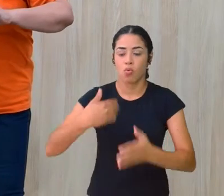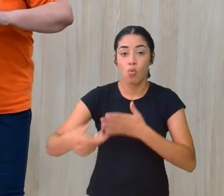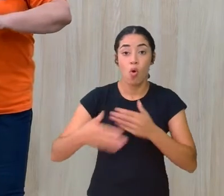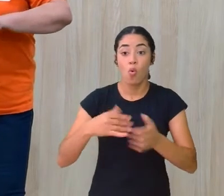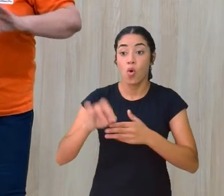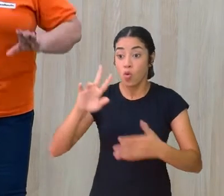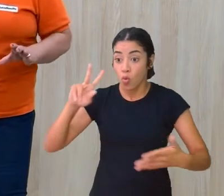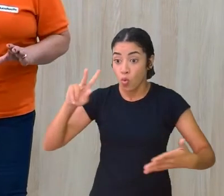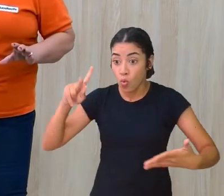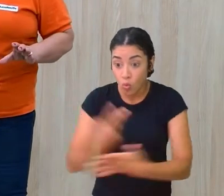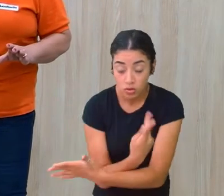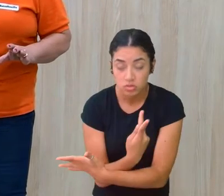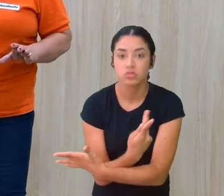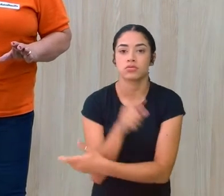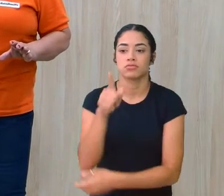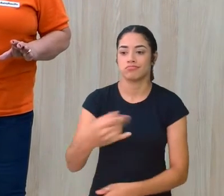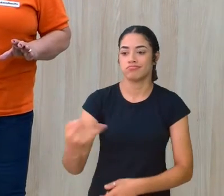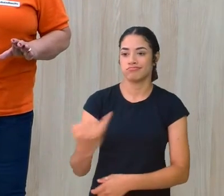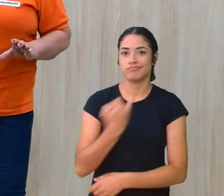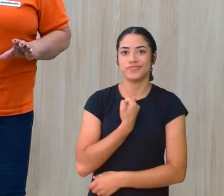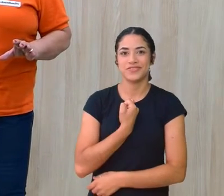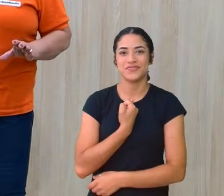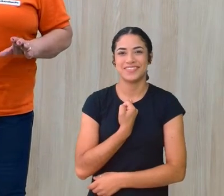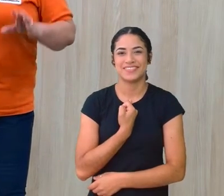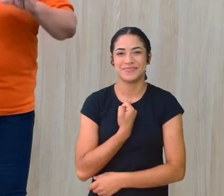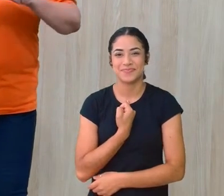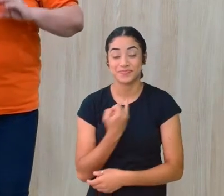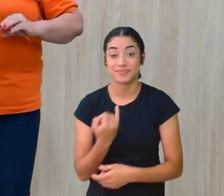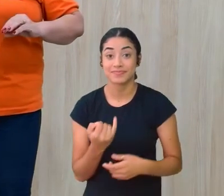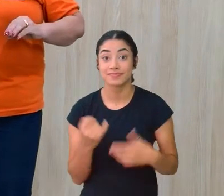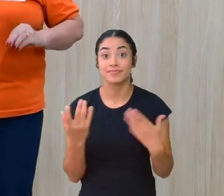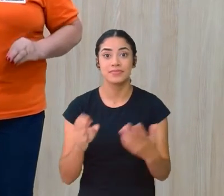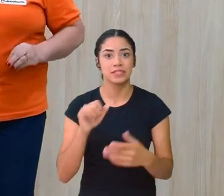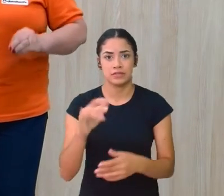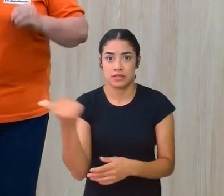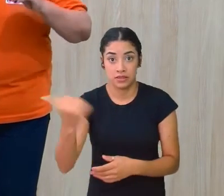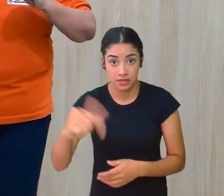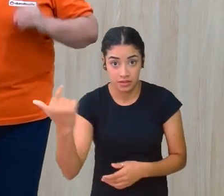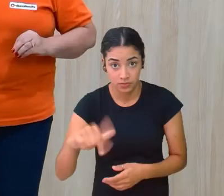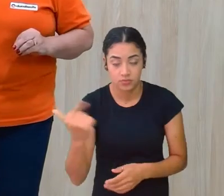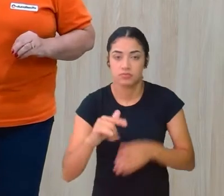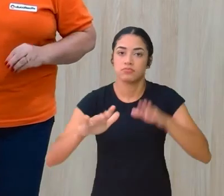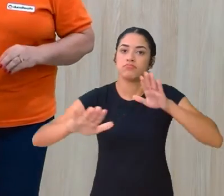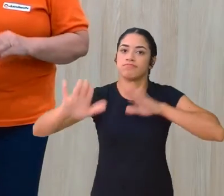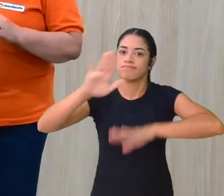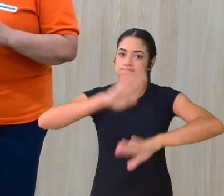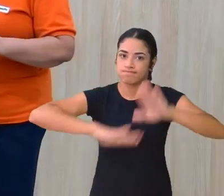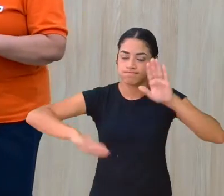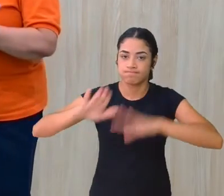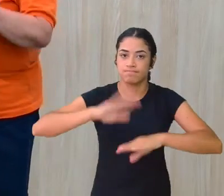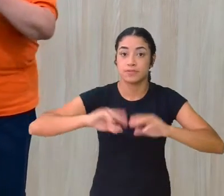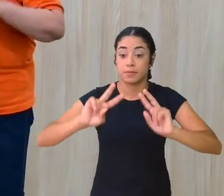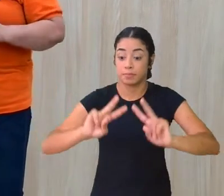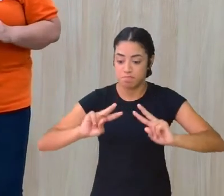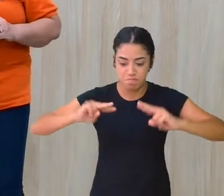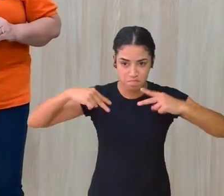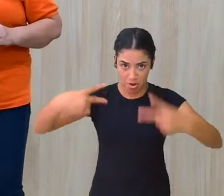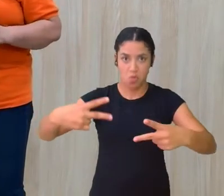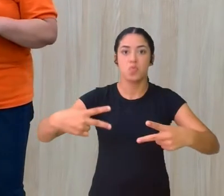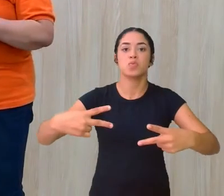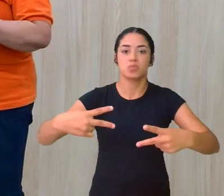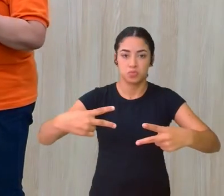venha acontecer de anormalidade aí na nossa casa. Mas se ainda não tem, o cuidado agora tem que ser bem